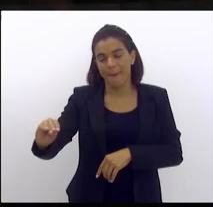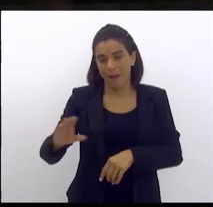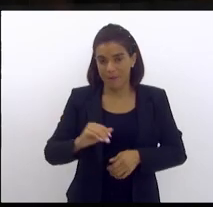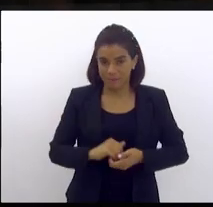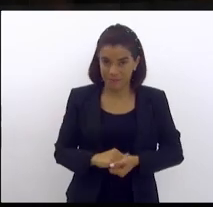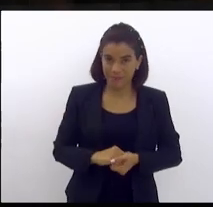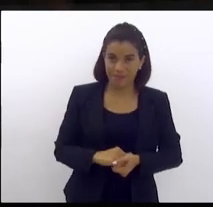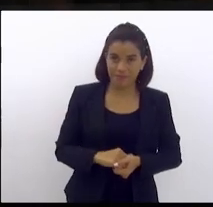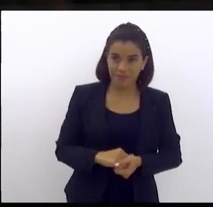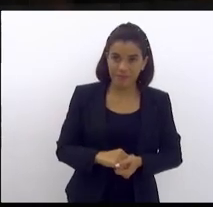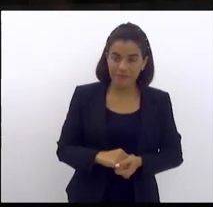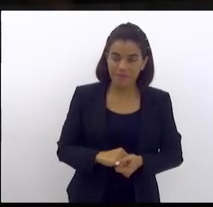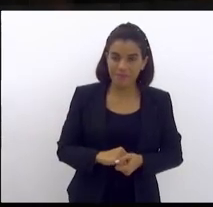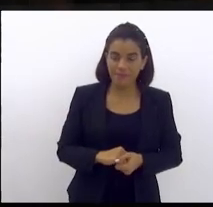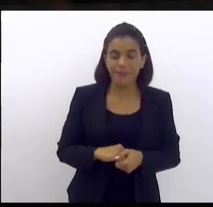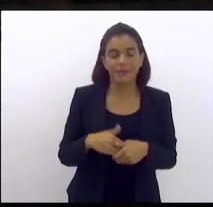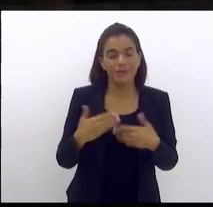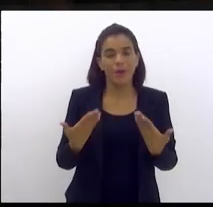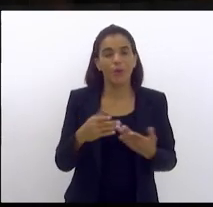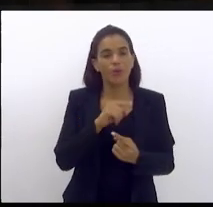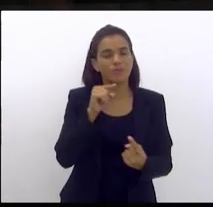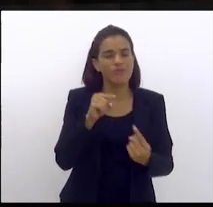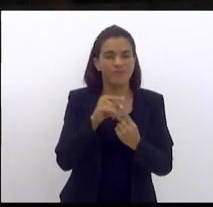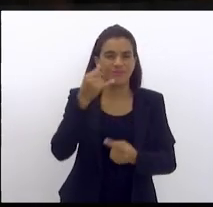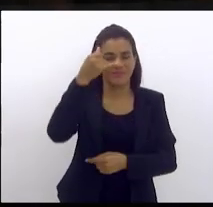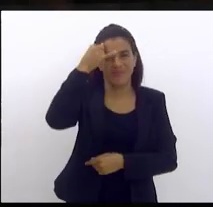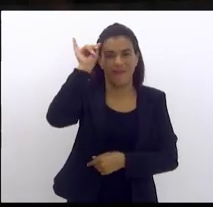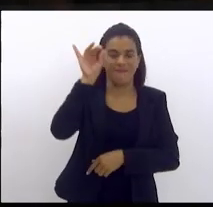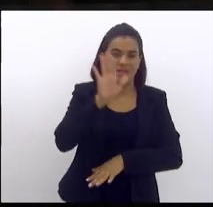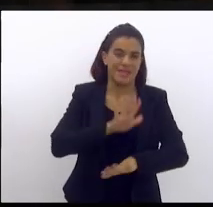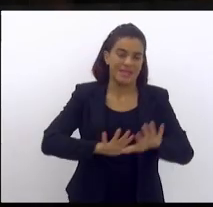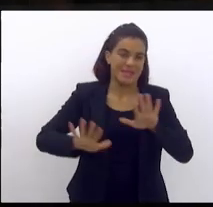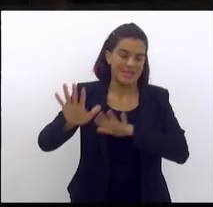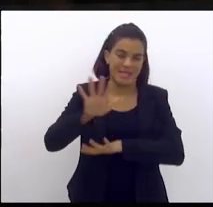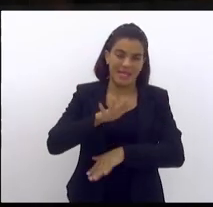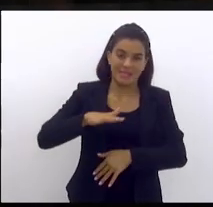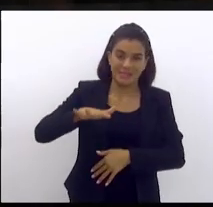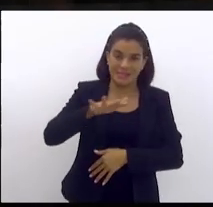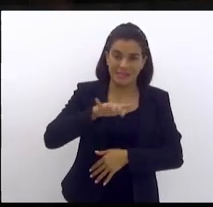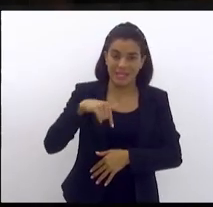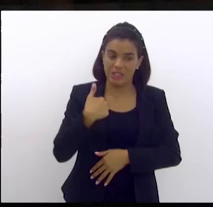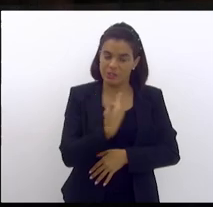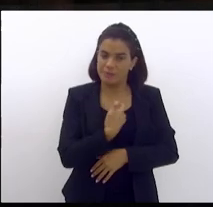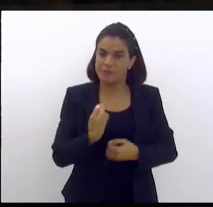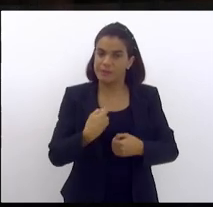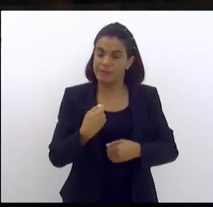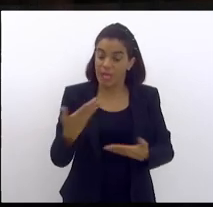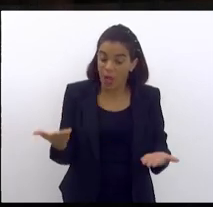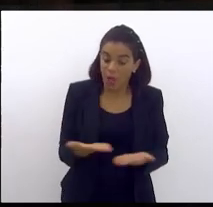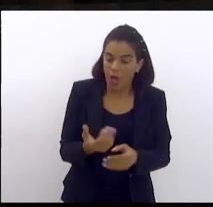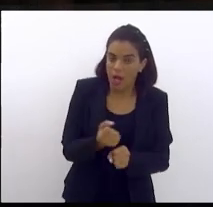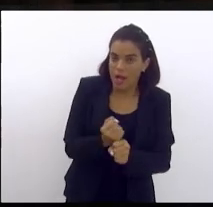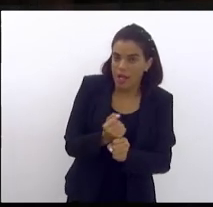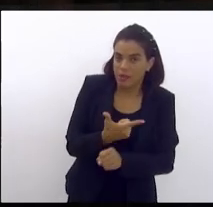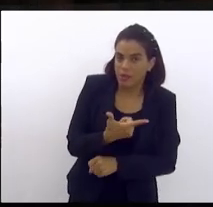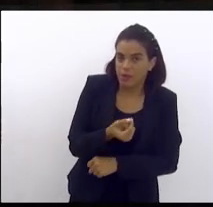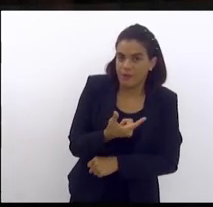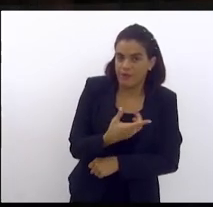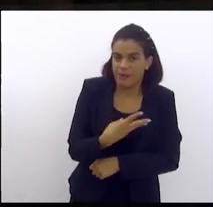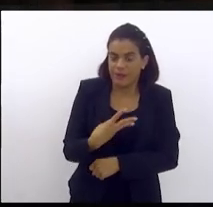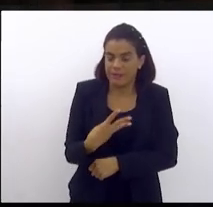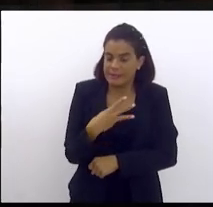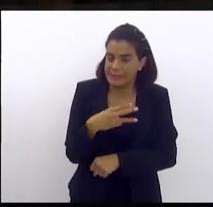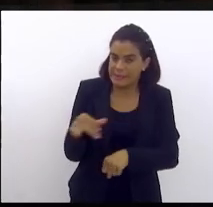então para que se evite isso nós temos que tomar medidas esse ano e nós